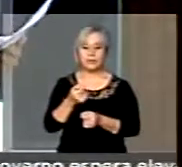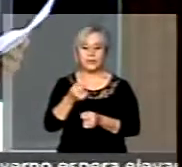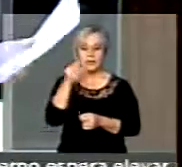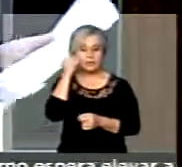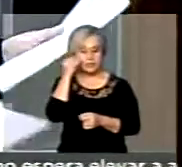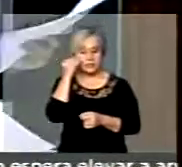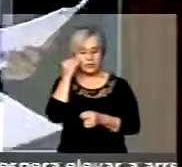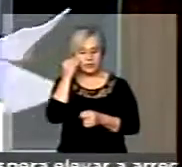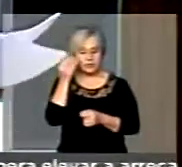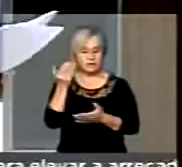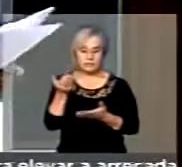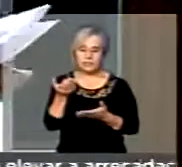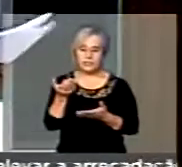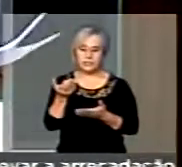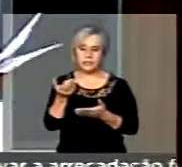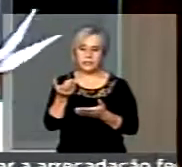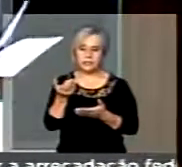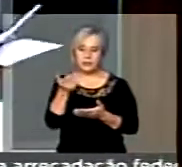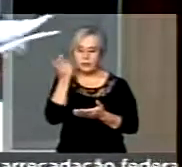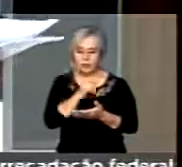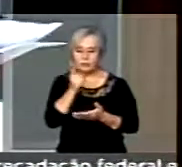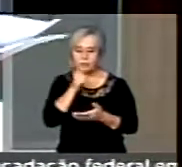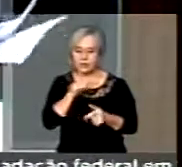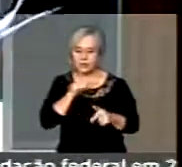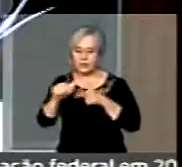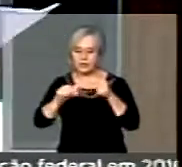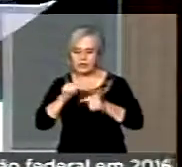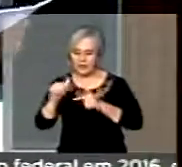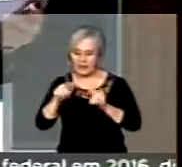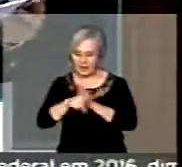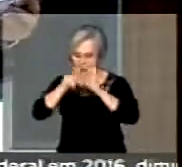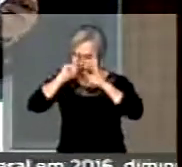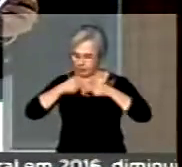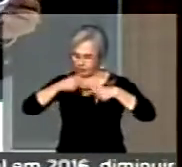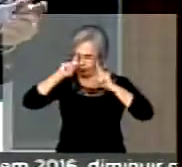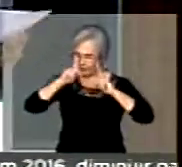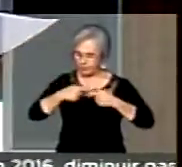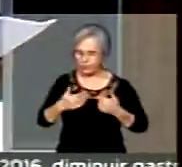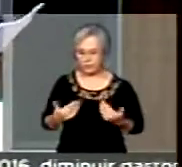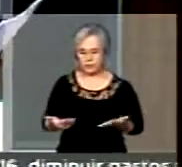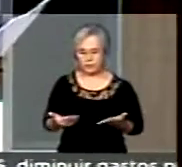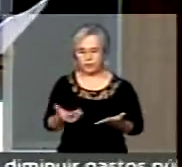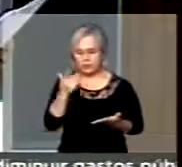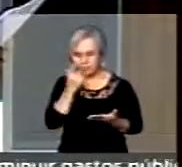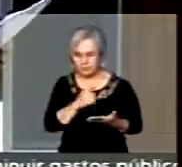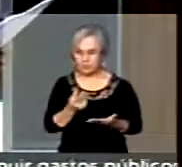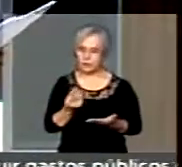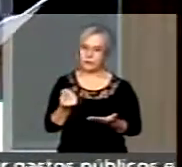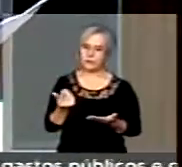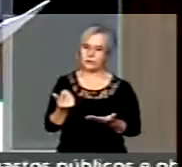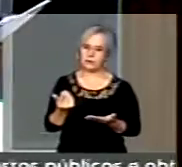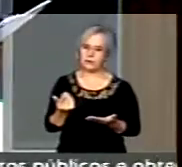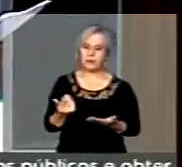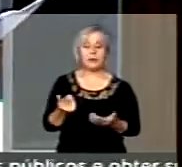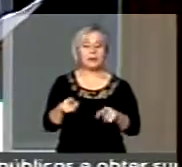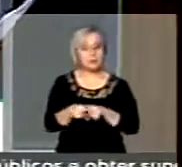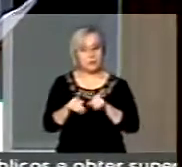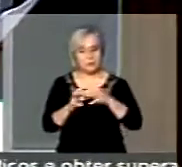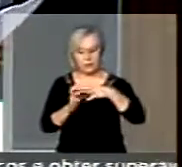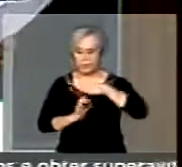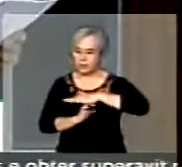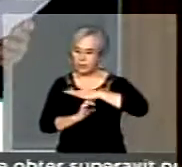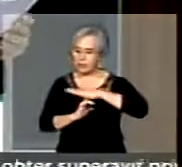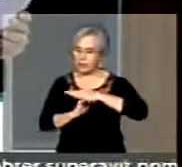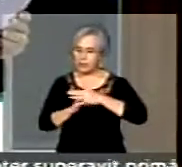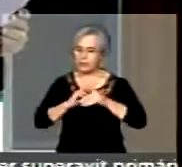com a precarização do emprego. Os sindicatos, por outro lado, têm diminuído a sua capacidade